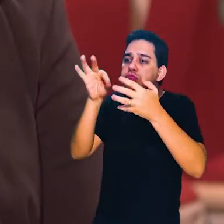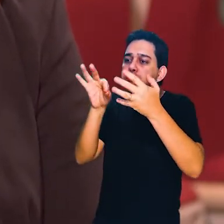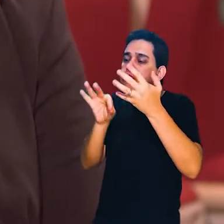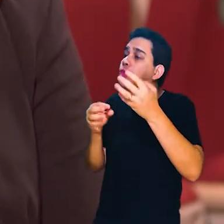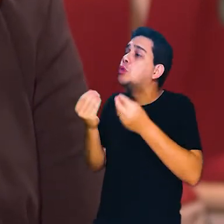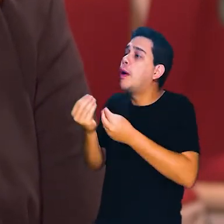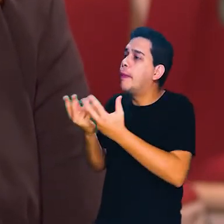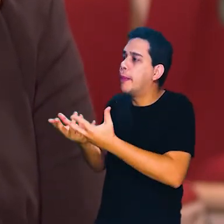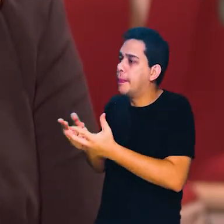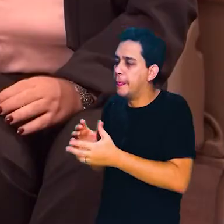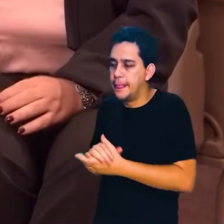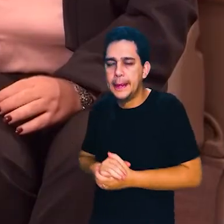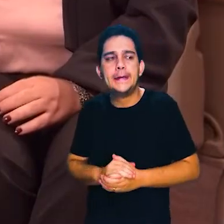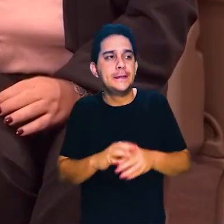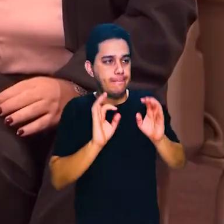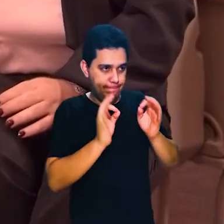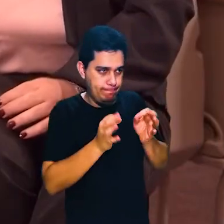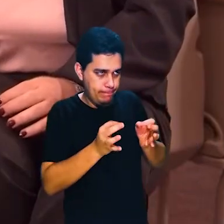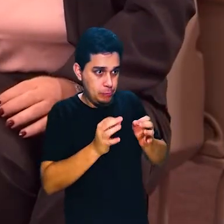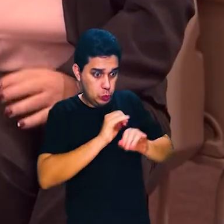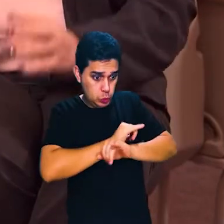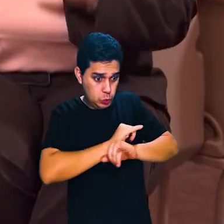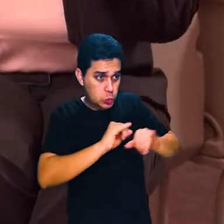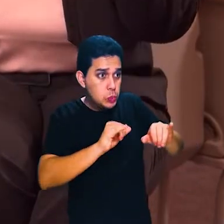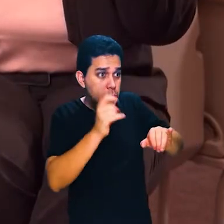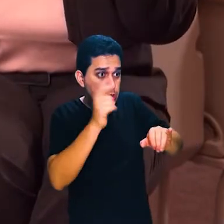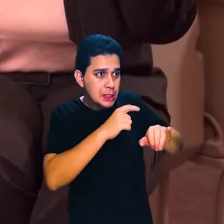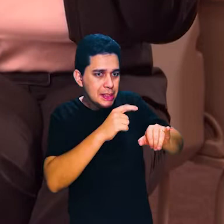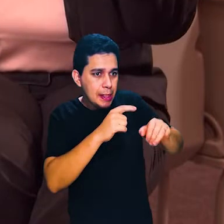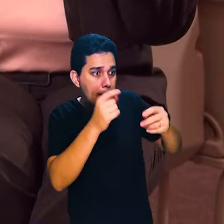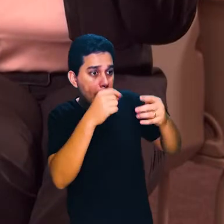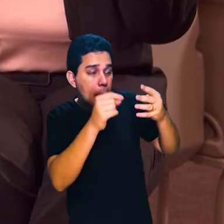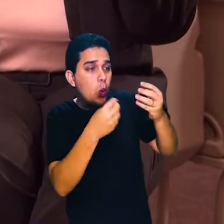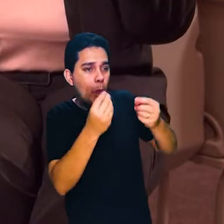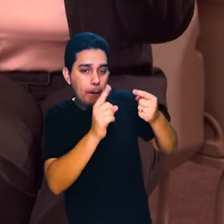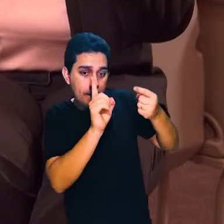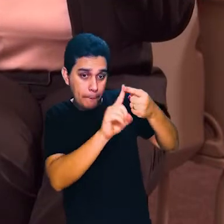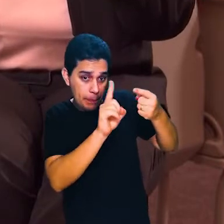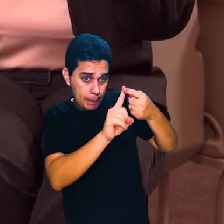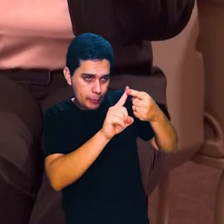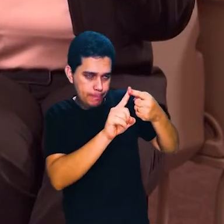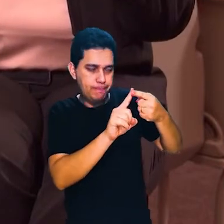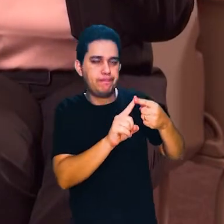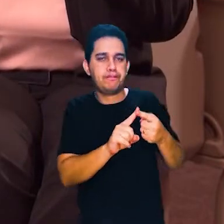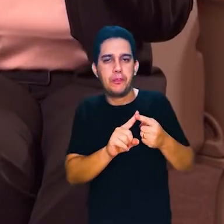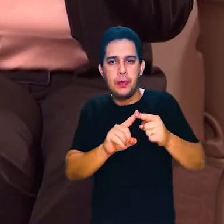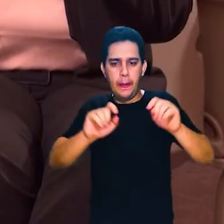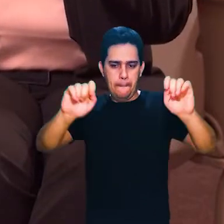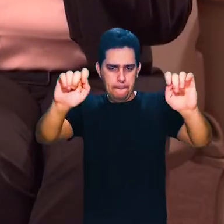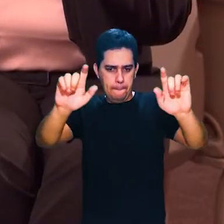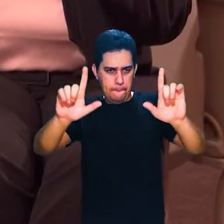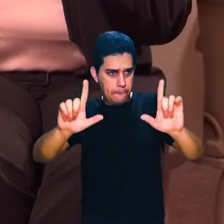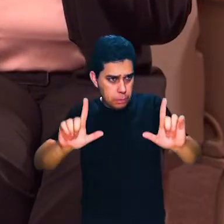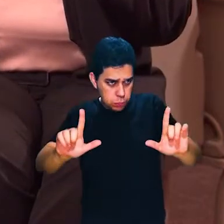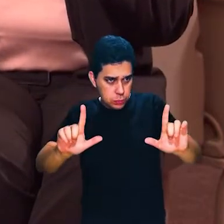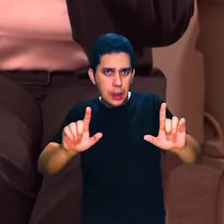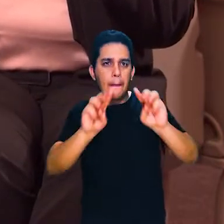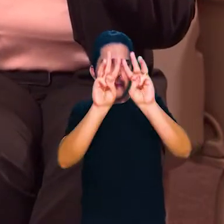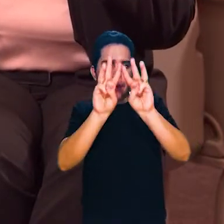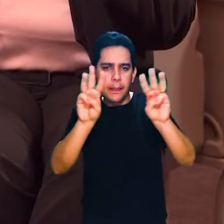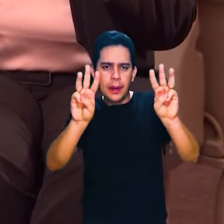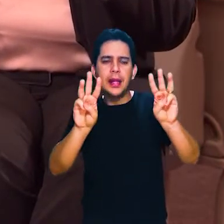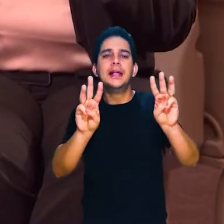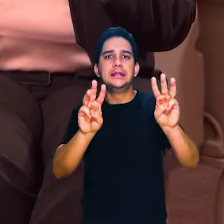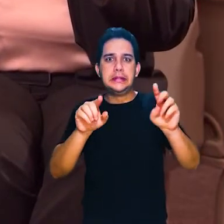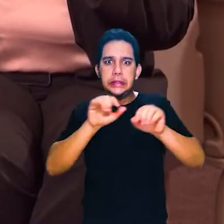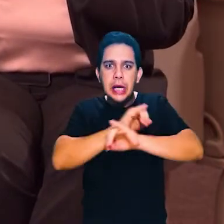verificar o final da página. Se aquela notícia vem como um endereço e o